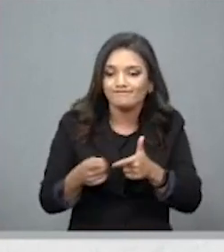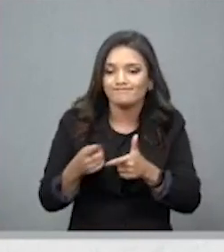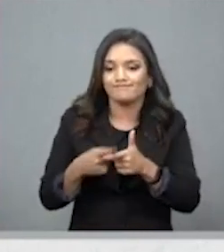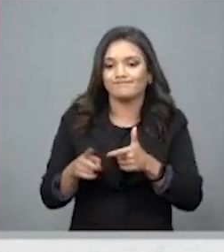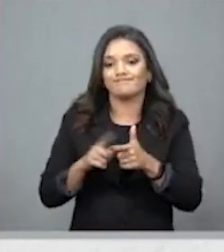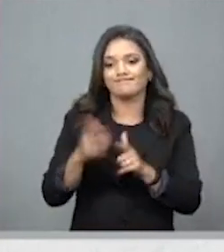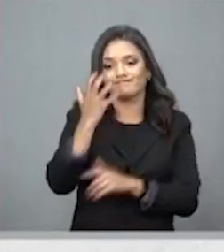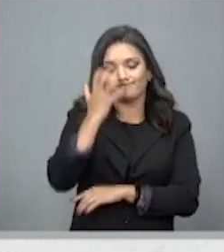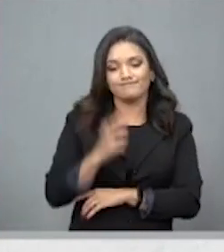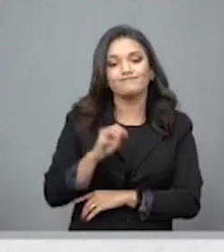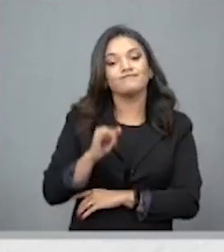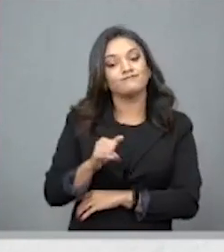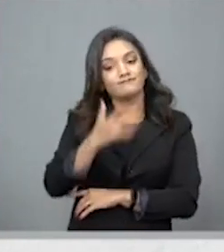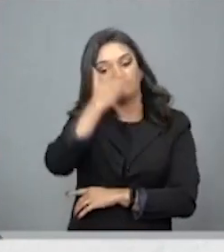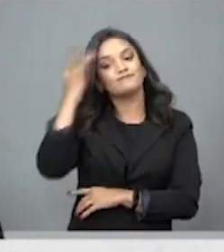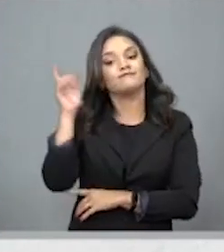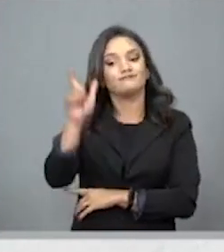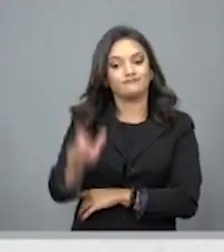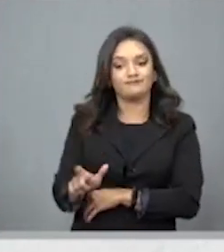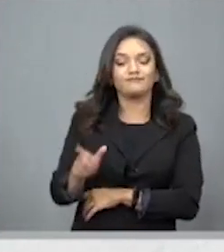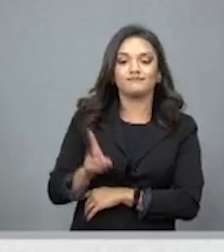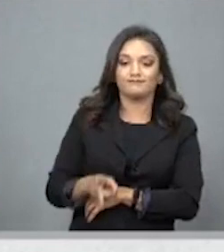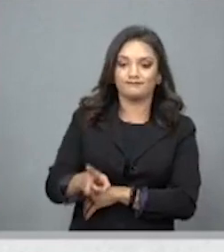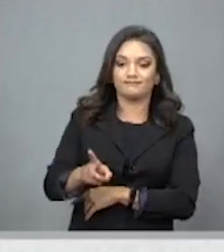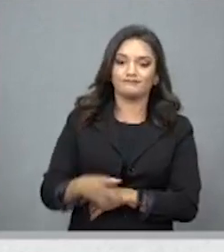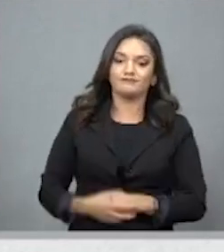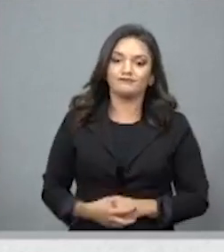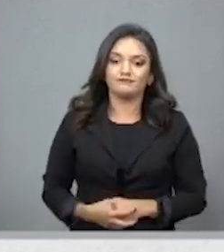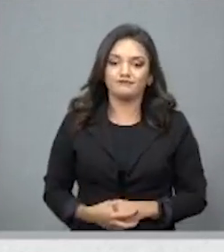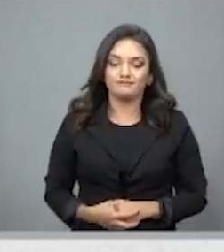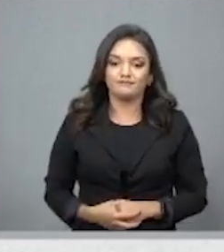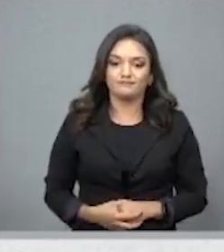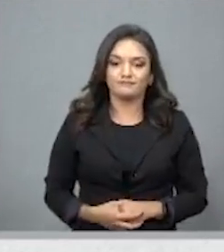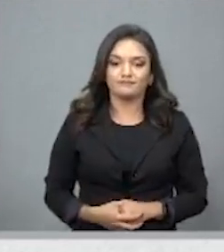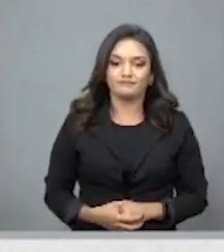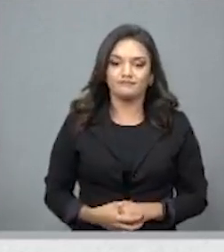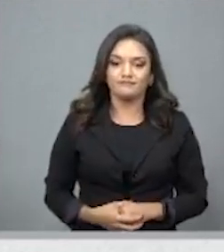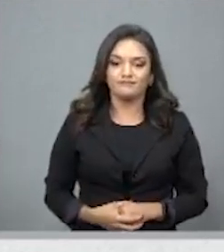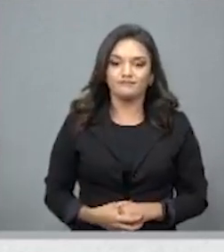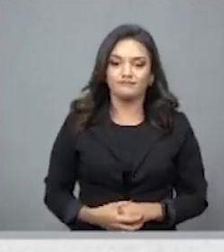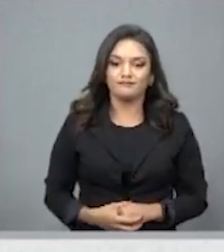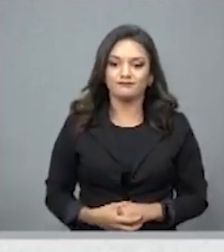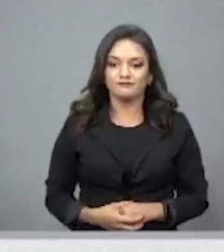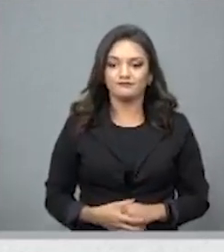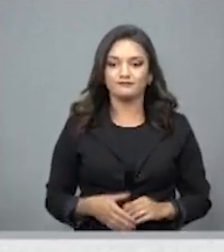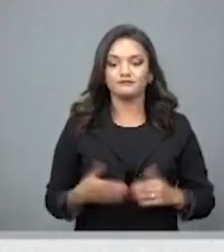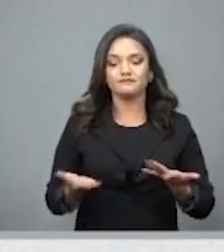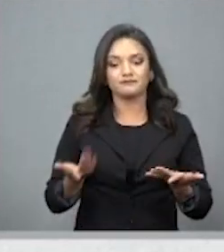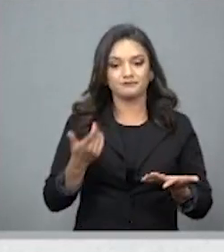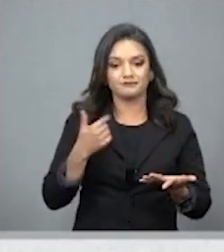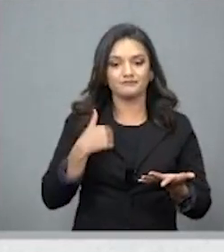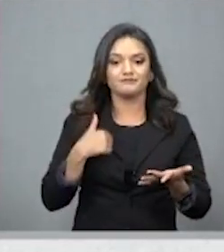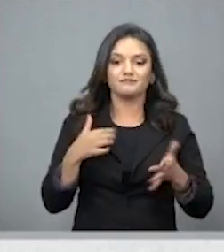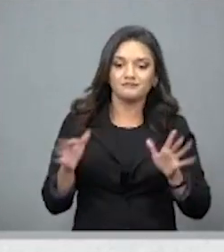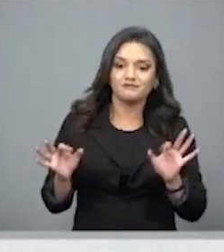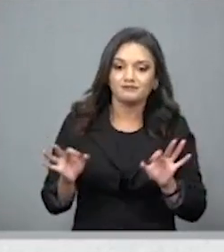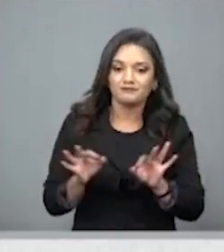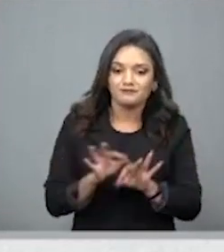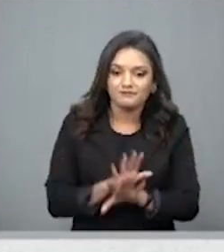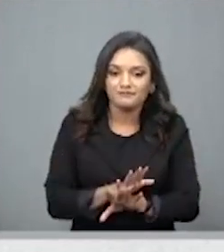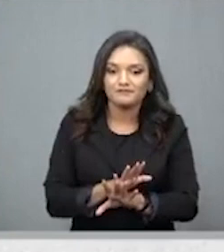se prevalecerem essas pessoas e portanto gostaria de concluir com as minhas próprias três